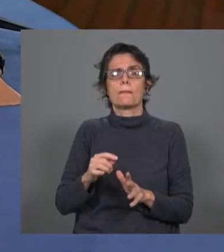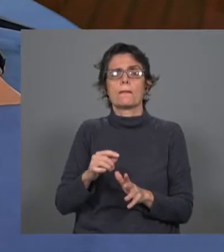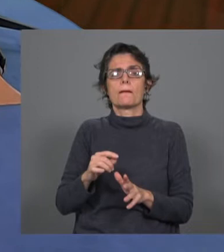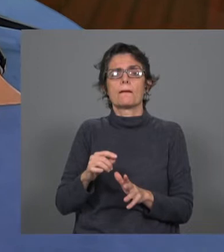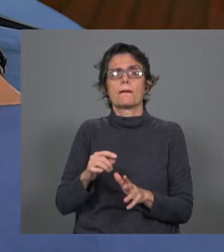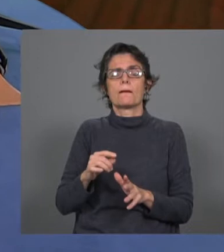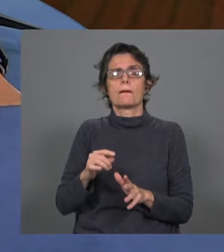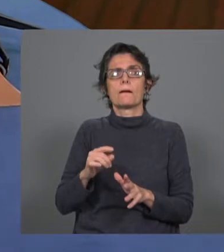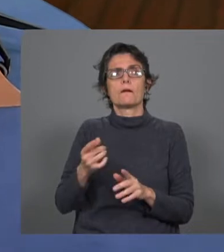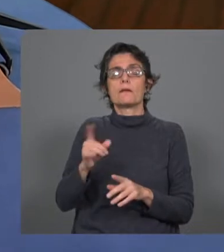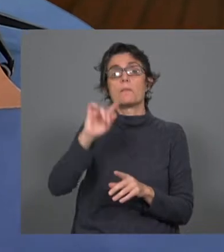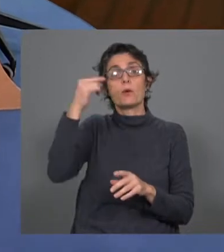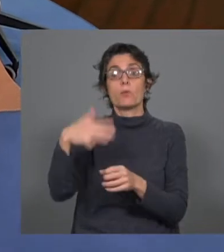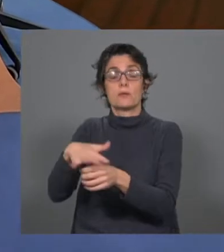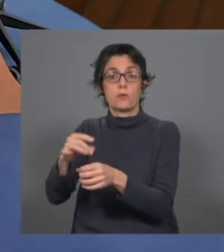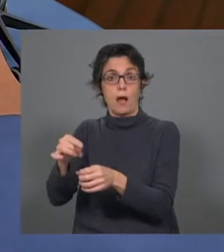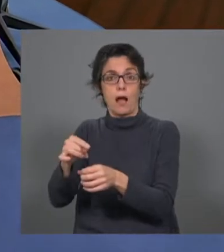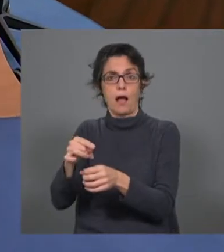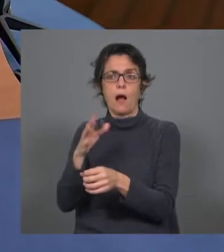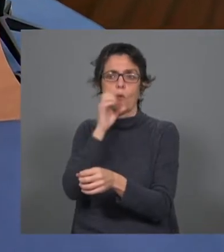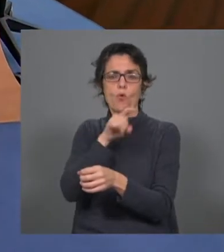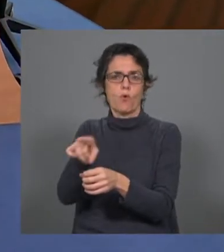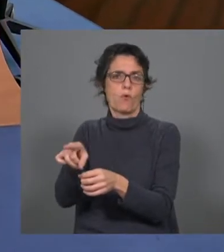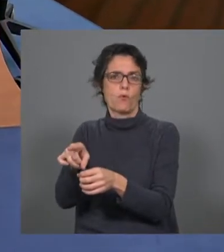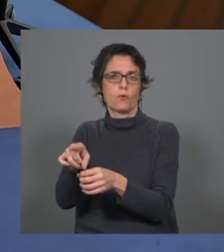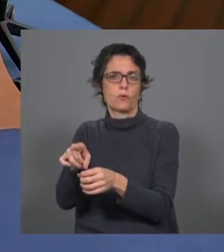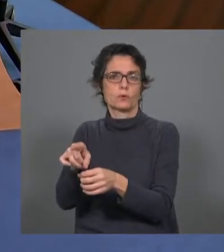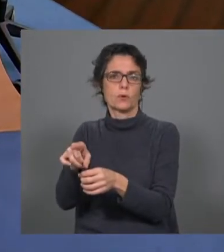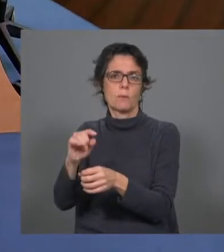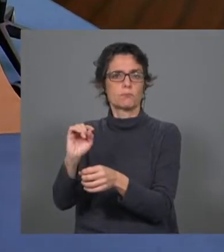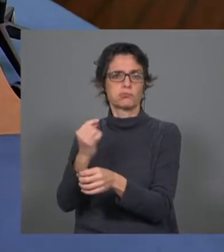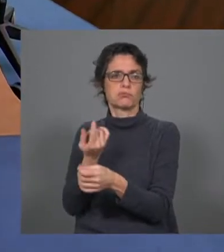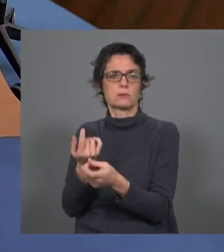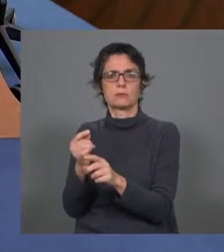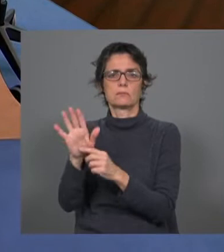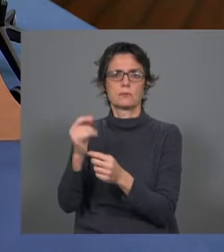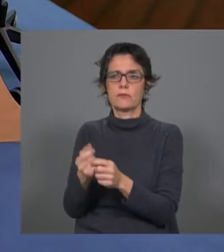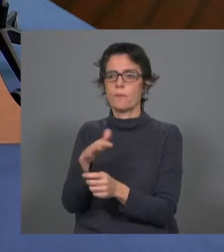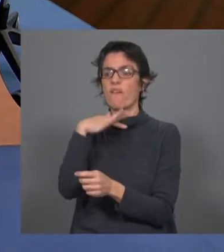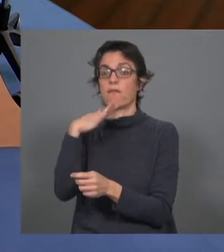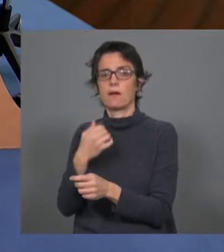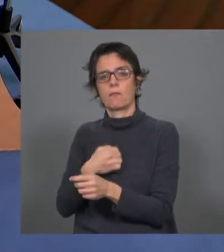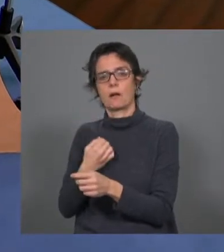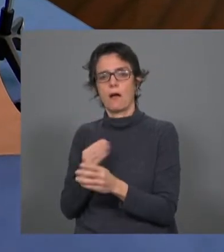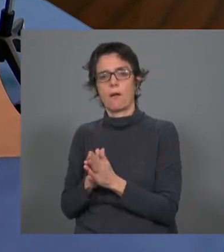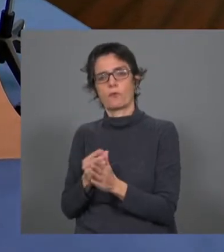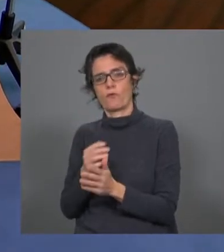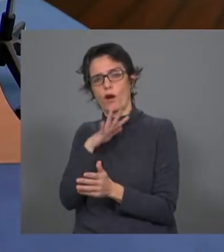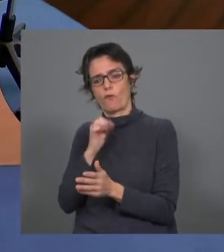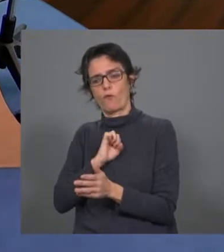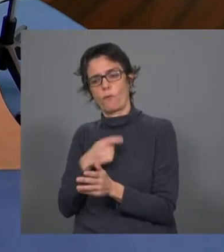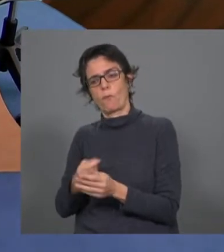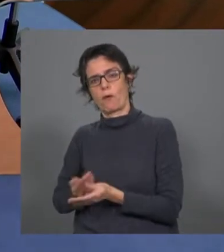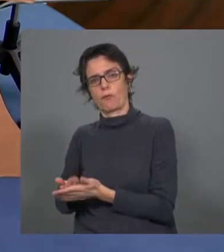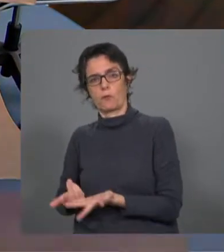levantados de abusos por nepotismo, por vacinação de familiares de administradores hospitalares,